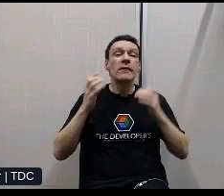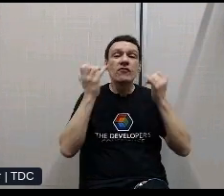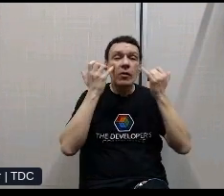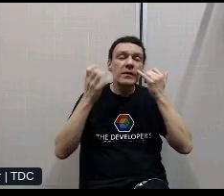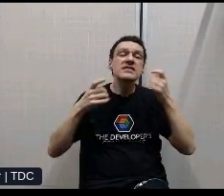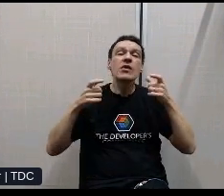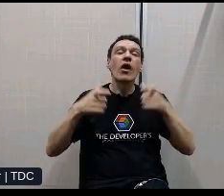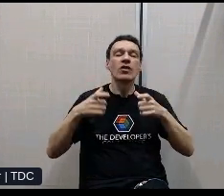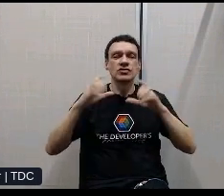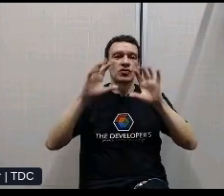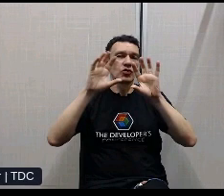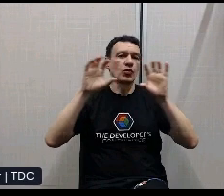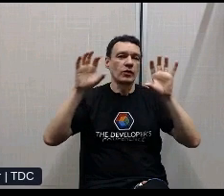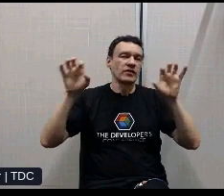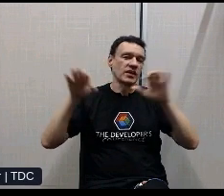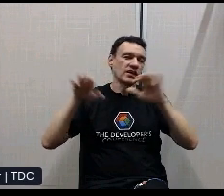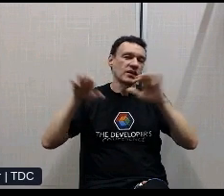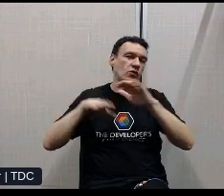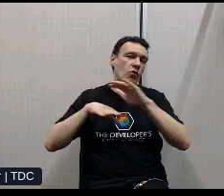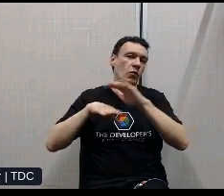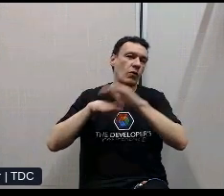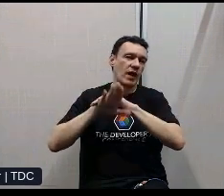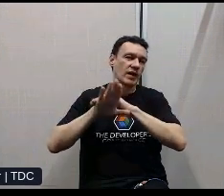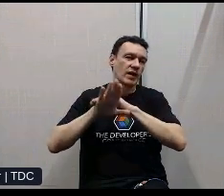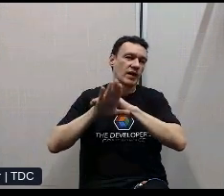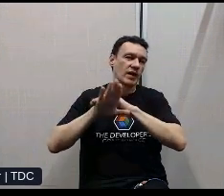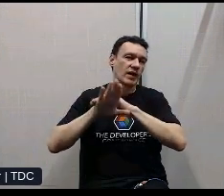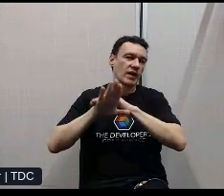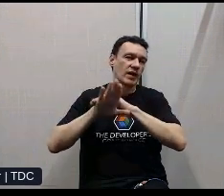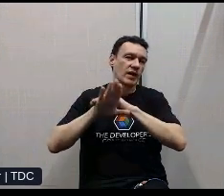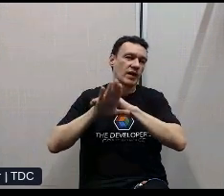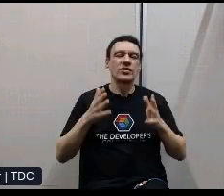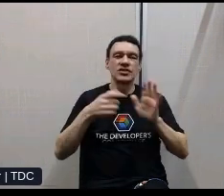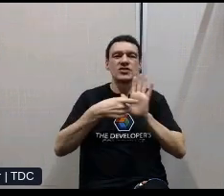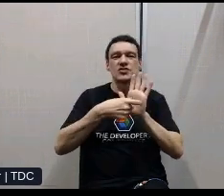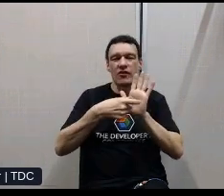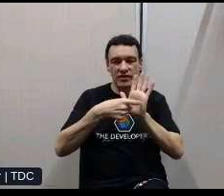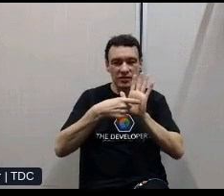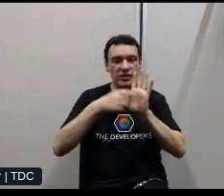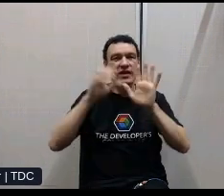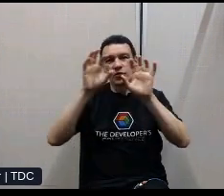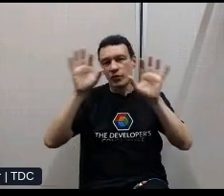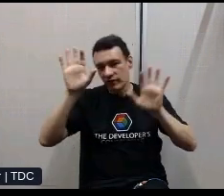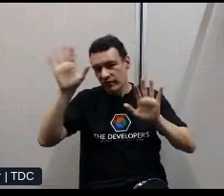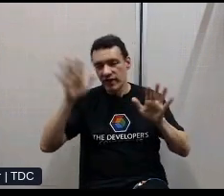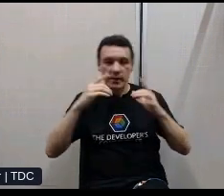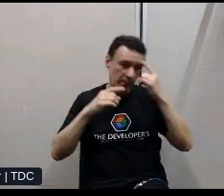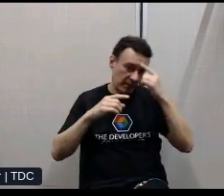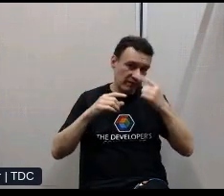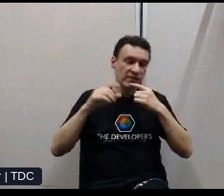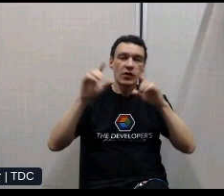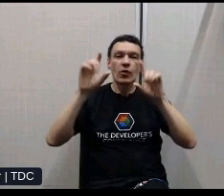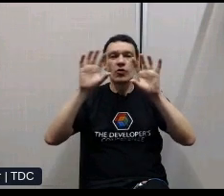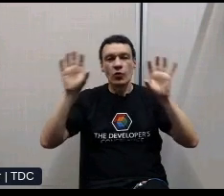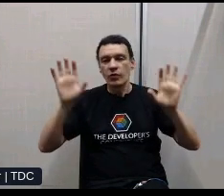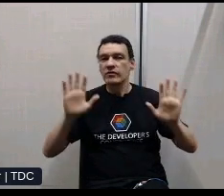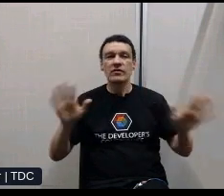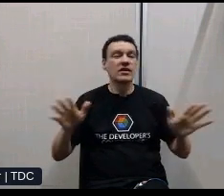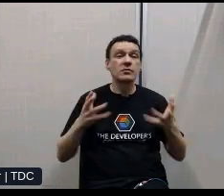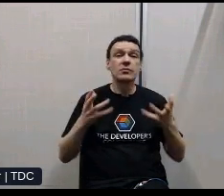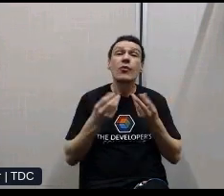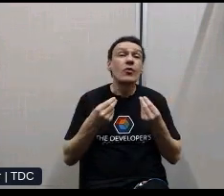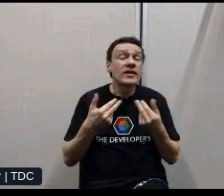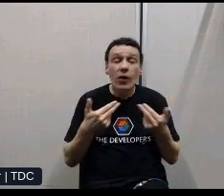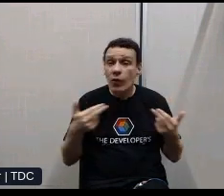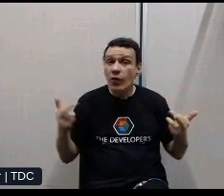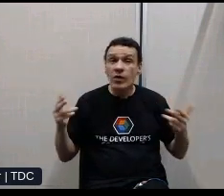hoje nossas fotos numa nuvem, os nossos arquivos numa nuvem, enfim, muitas coisas. E aí, a computação